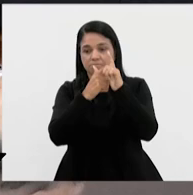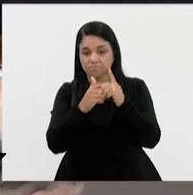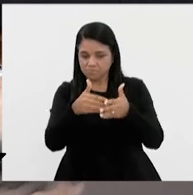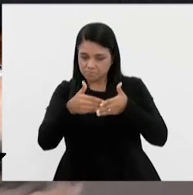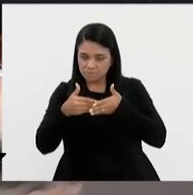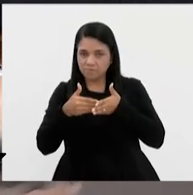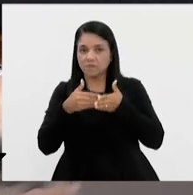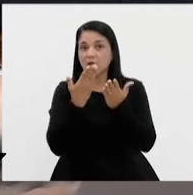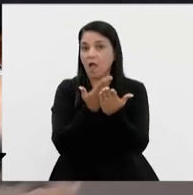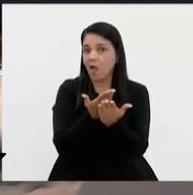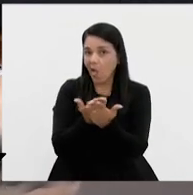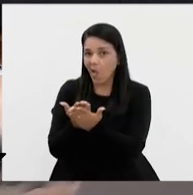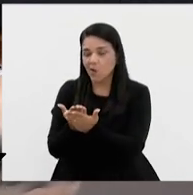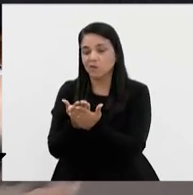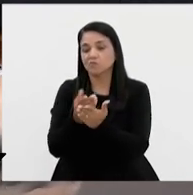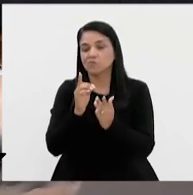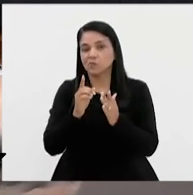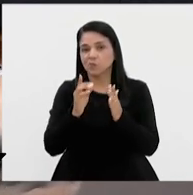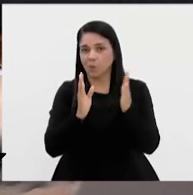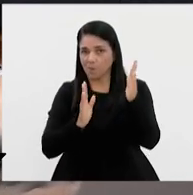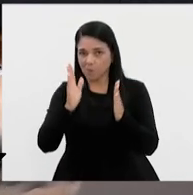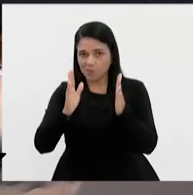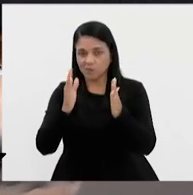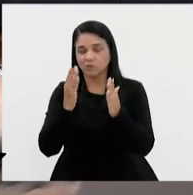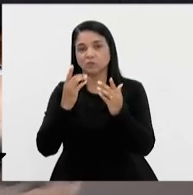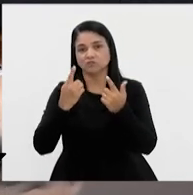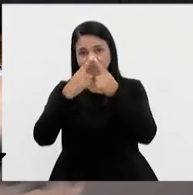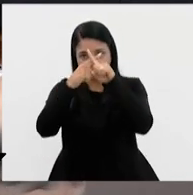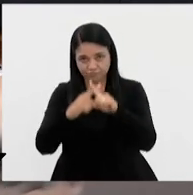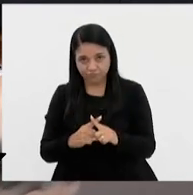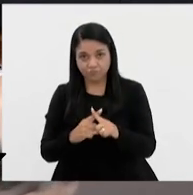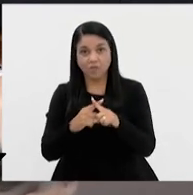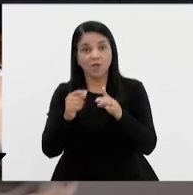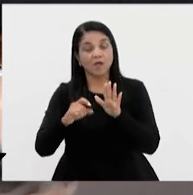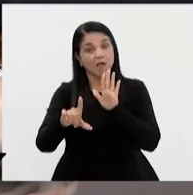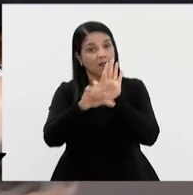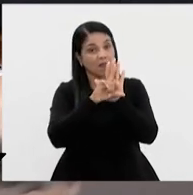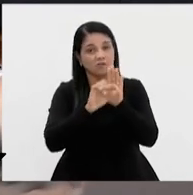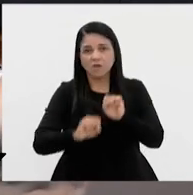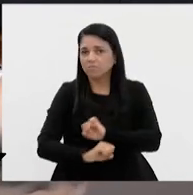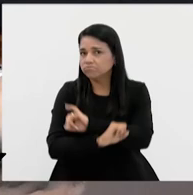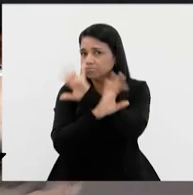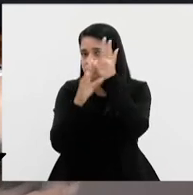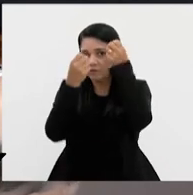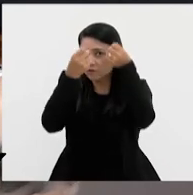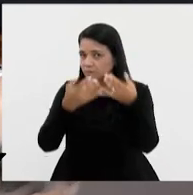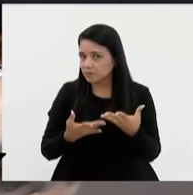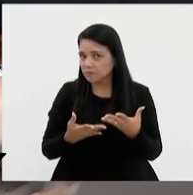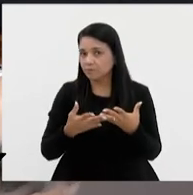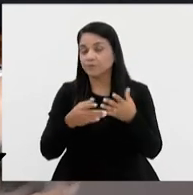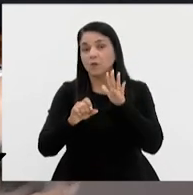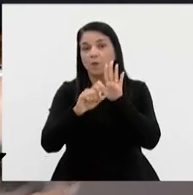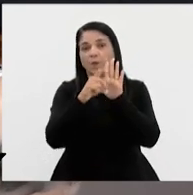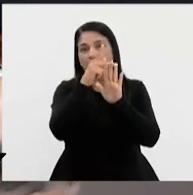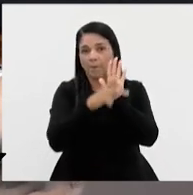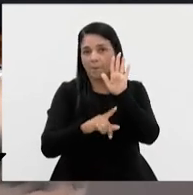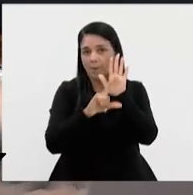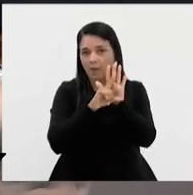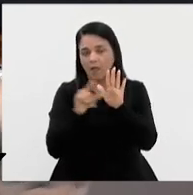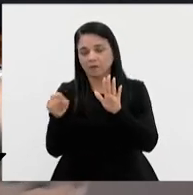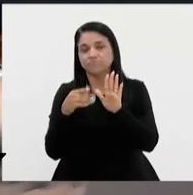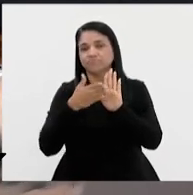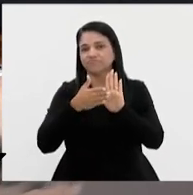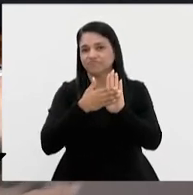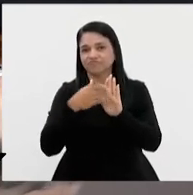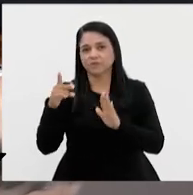estiver atuando nas competições. O dispositivo da lei já é claro nesse sentido. Então, o PL proposto pelo deputado Jorge Felipe